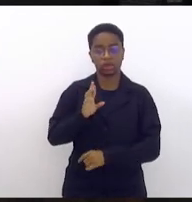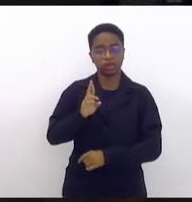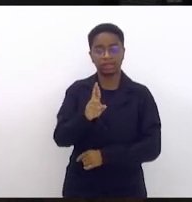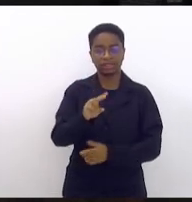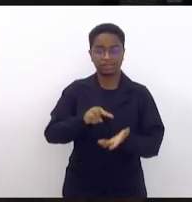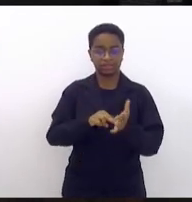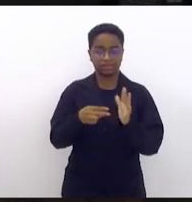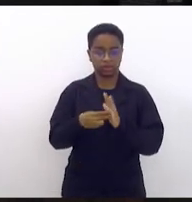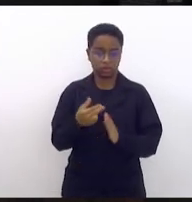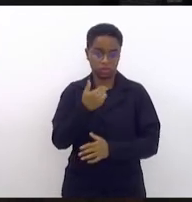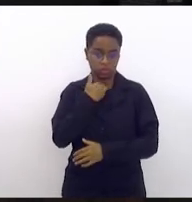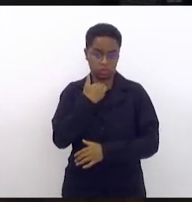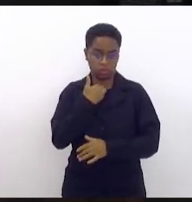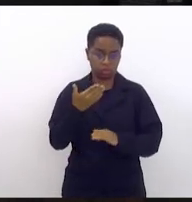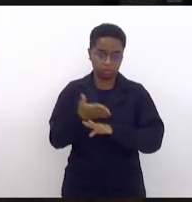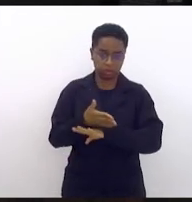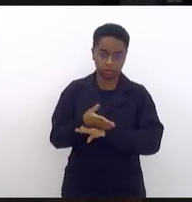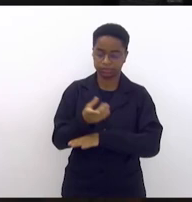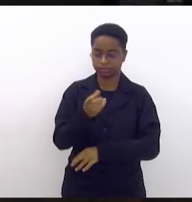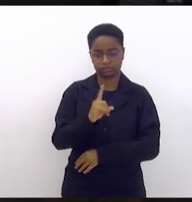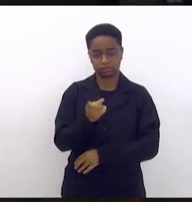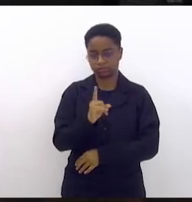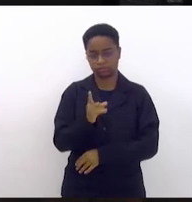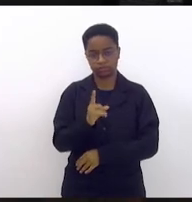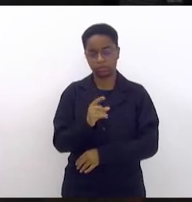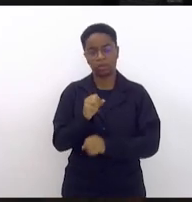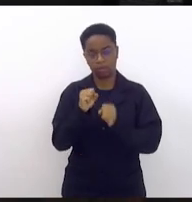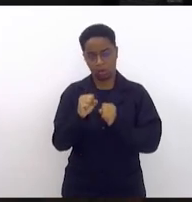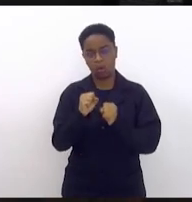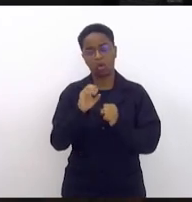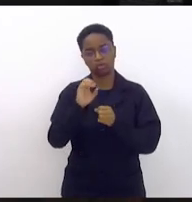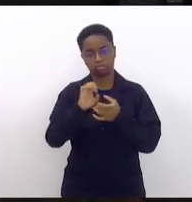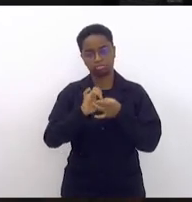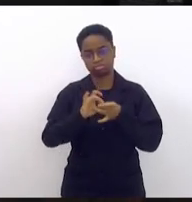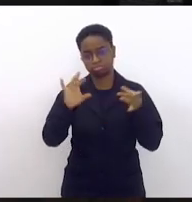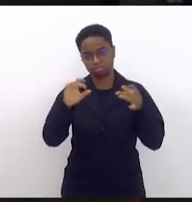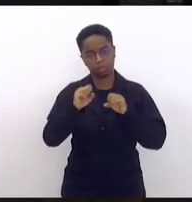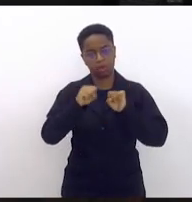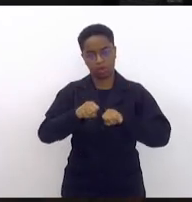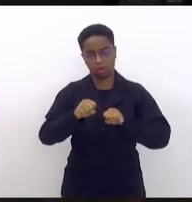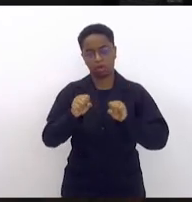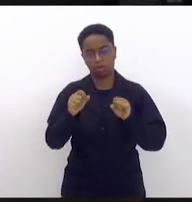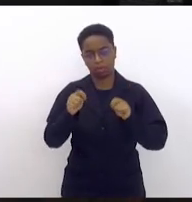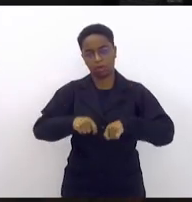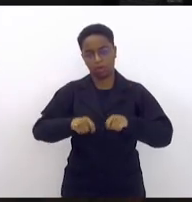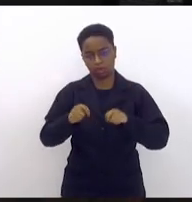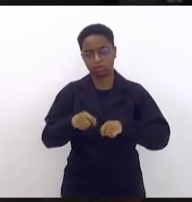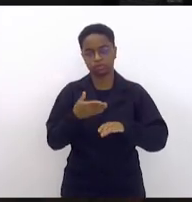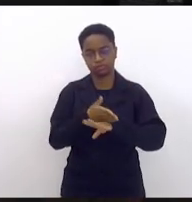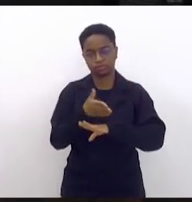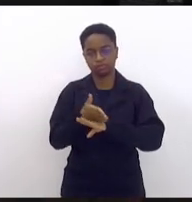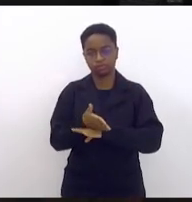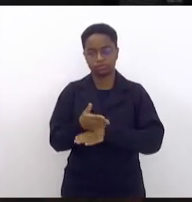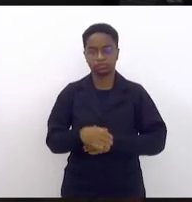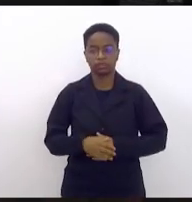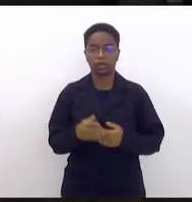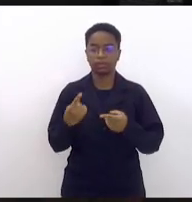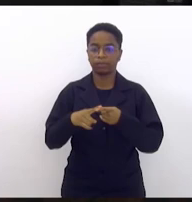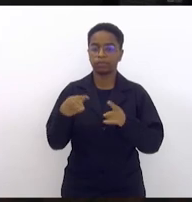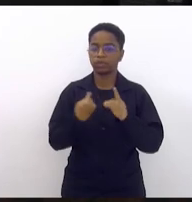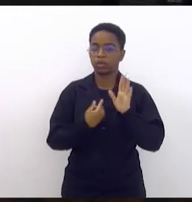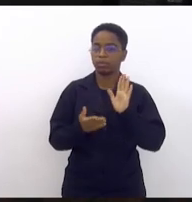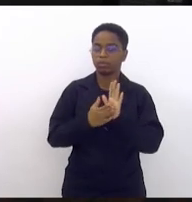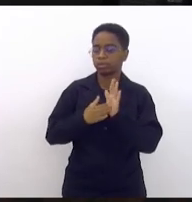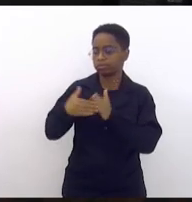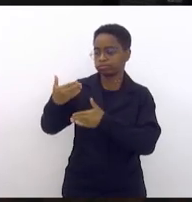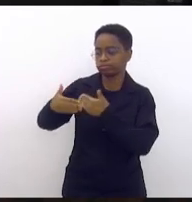não poderão fazer parte dos debates de tudo o que essa frente parlamentar vier a promover